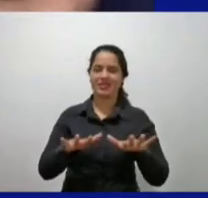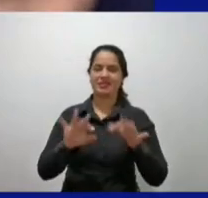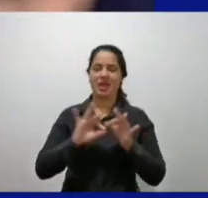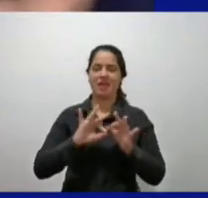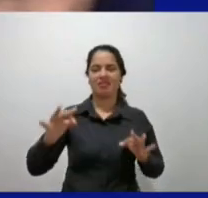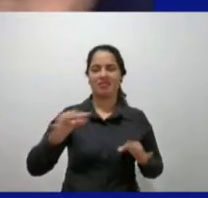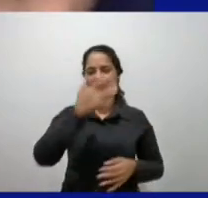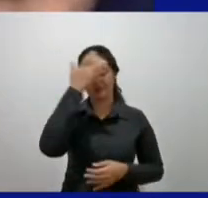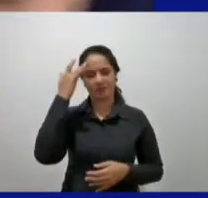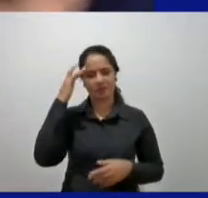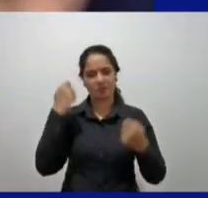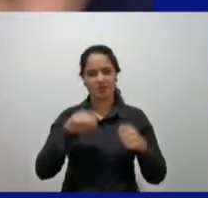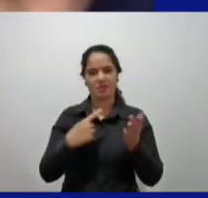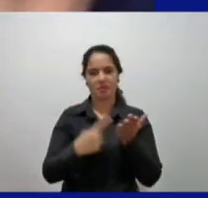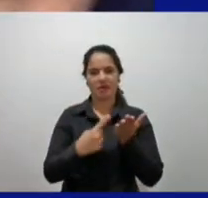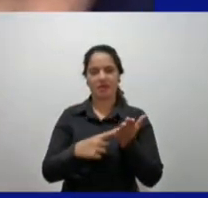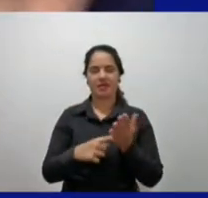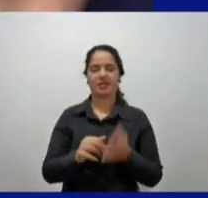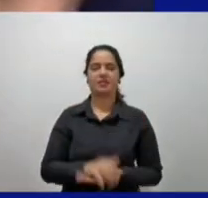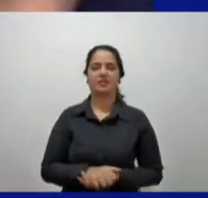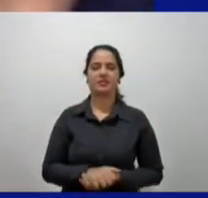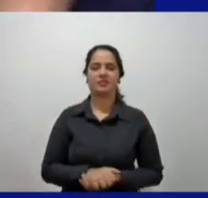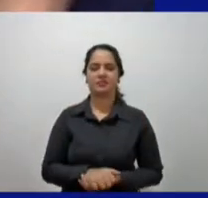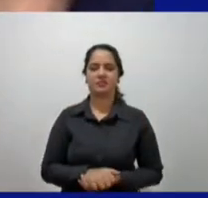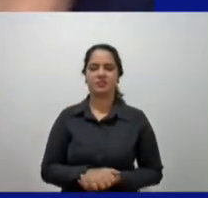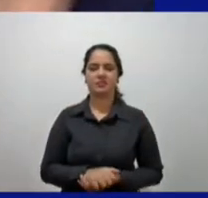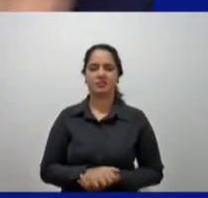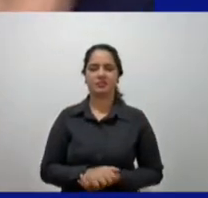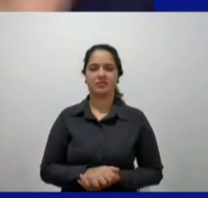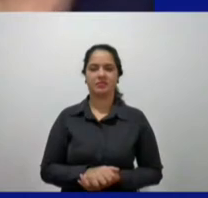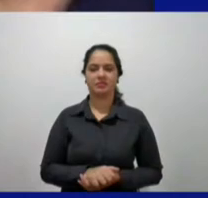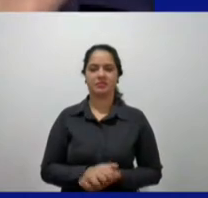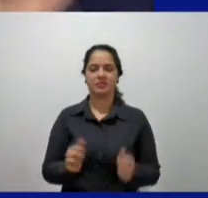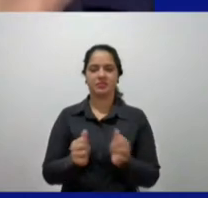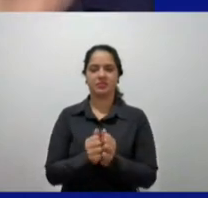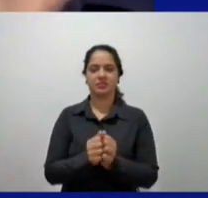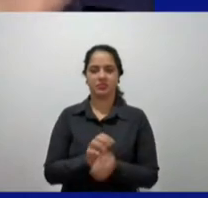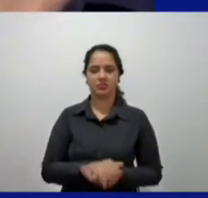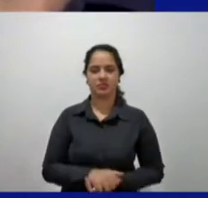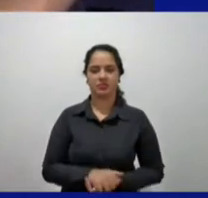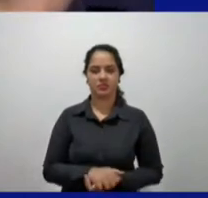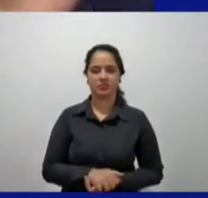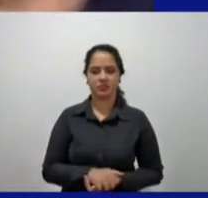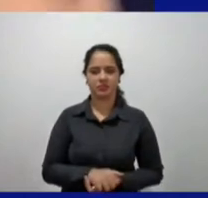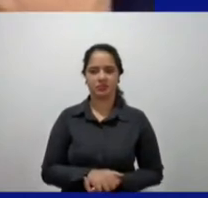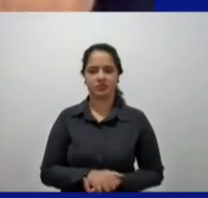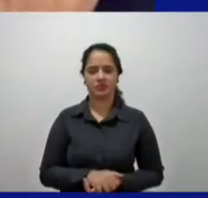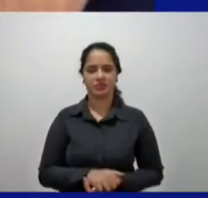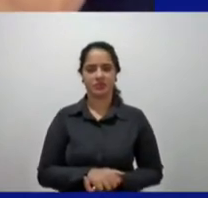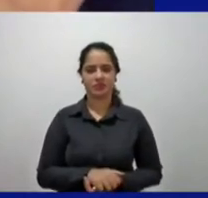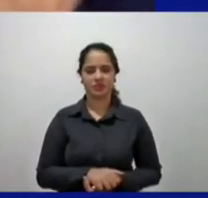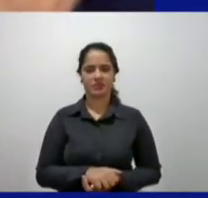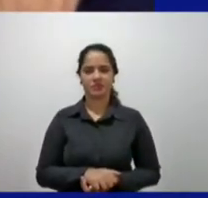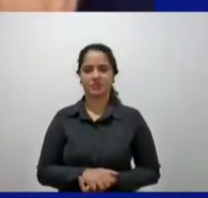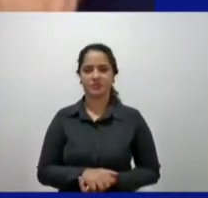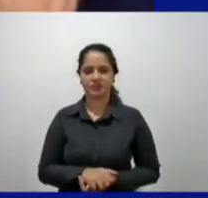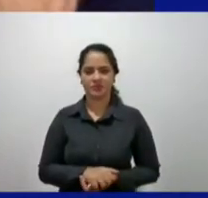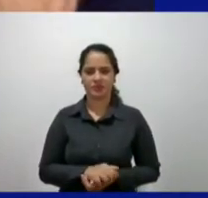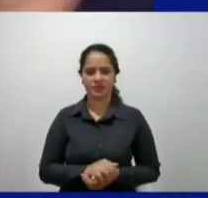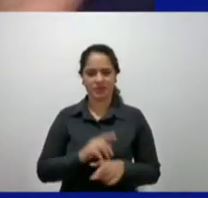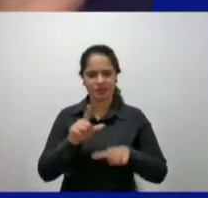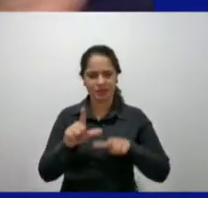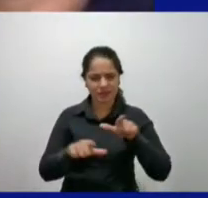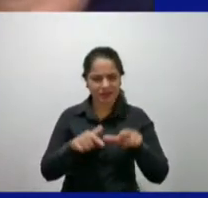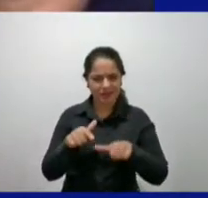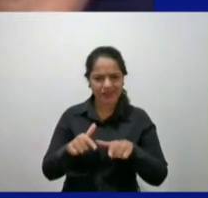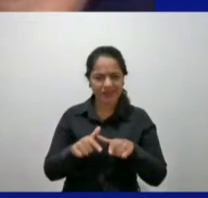Ô, Florian, pelo menos na parte de aumentar a carteira de saúde, a gente está trabalhando, está mandando lá. Claro, não, por segura